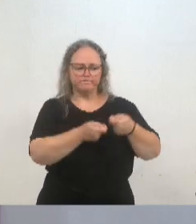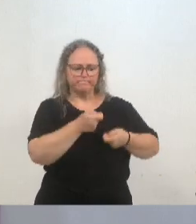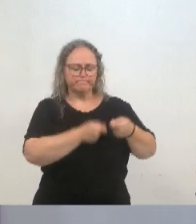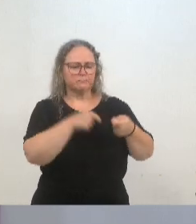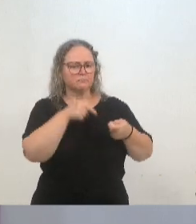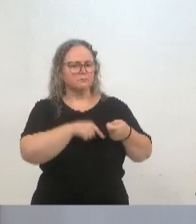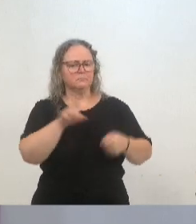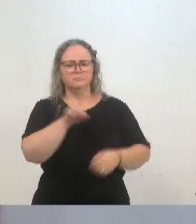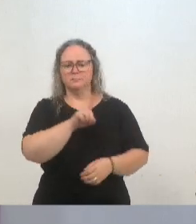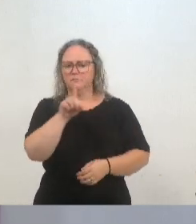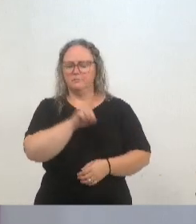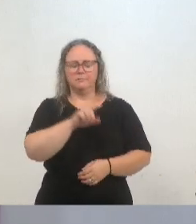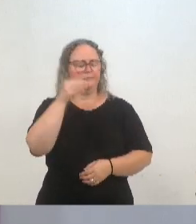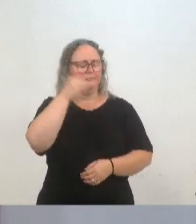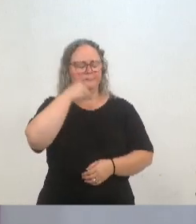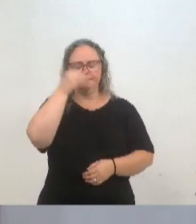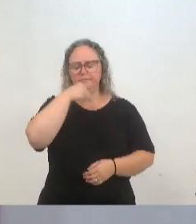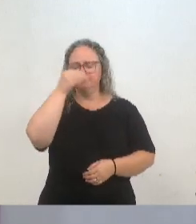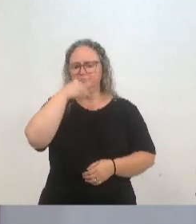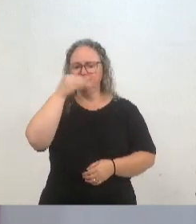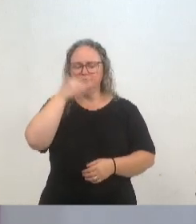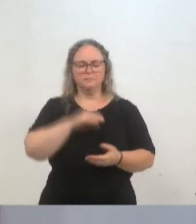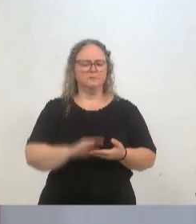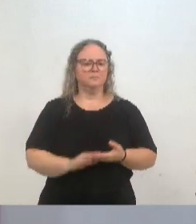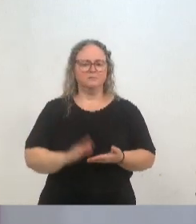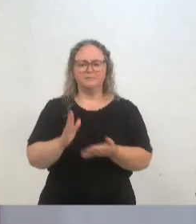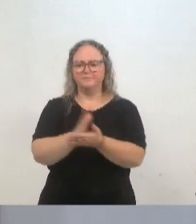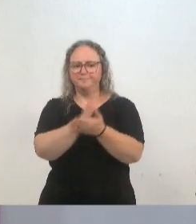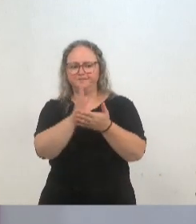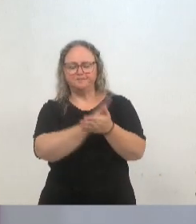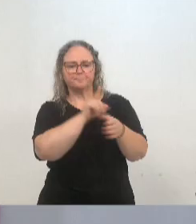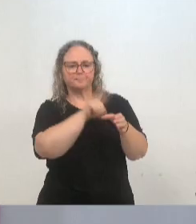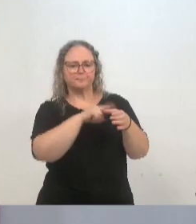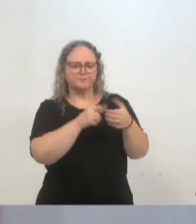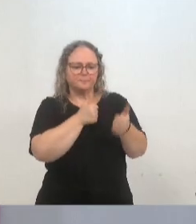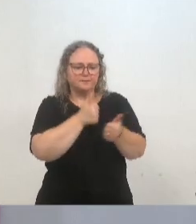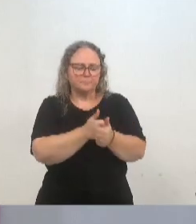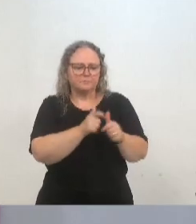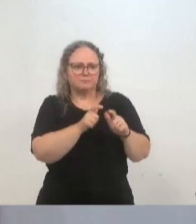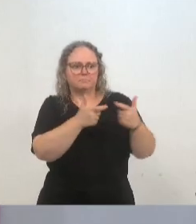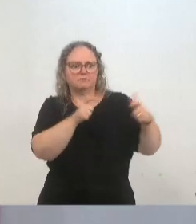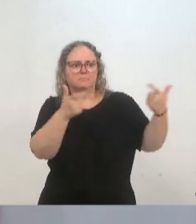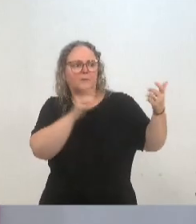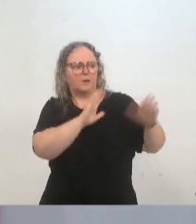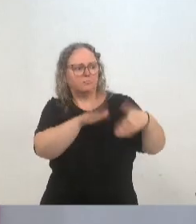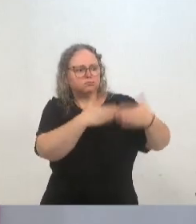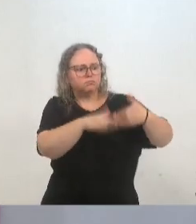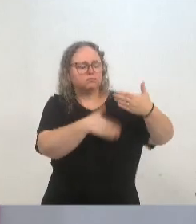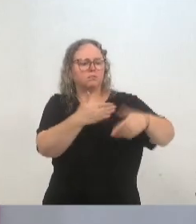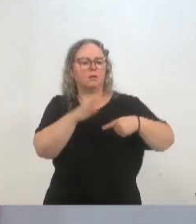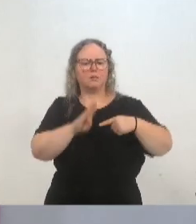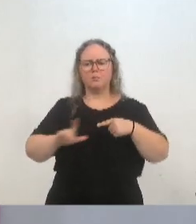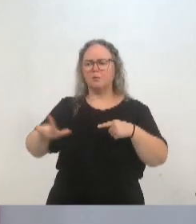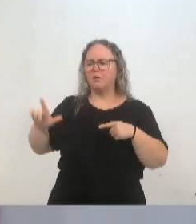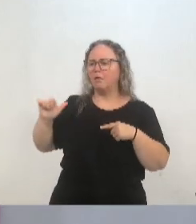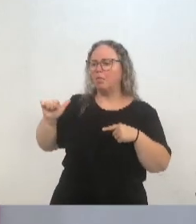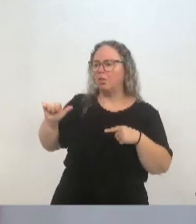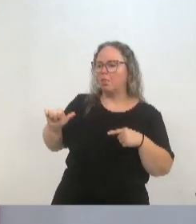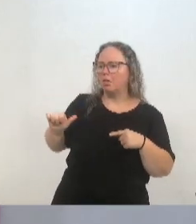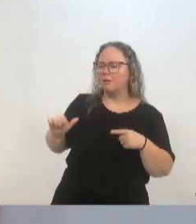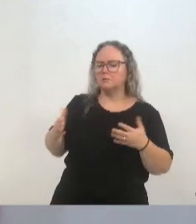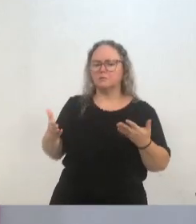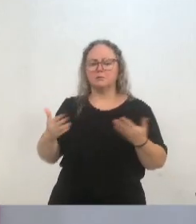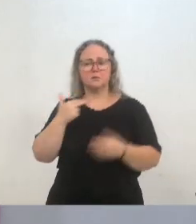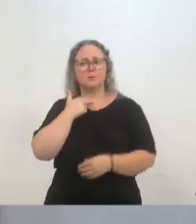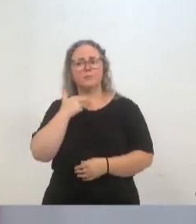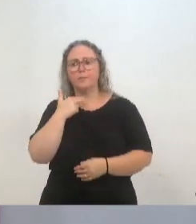é um deles. As nossas cidades vizinhas estão dando um banho de desenvolvimento, crescimento acelerado, e Blumenau precisa ser vanguarda